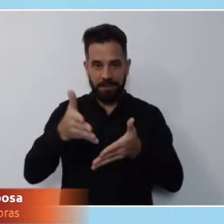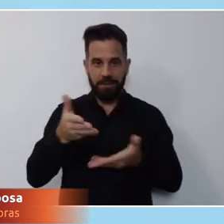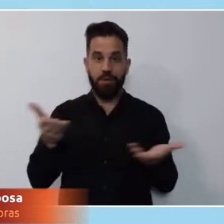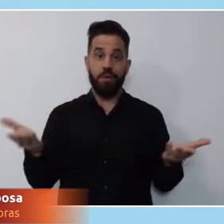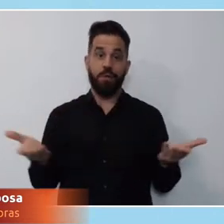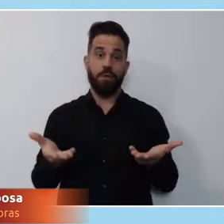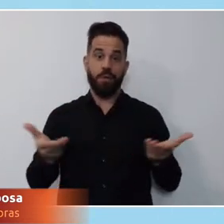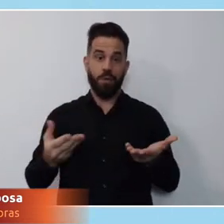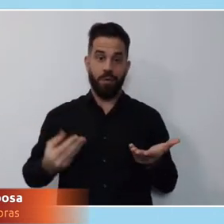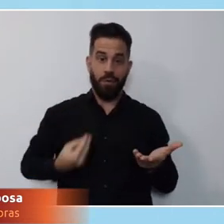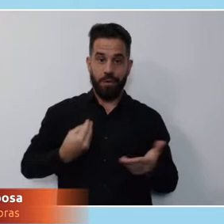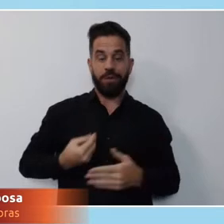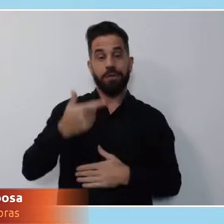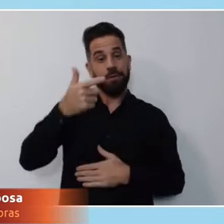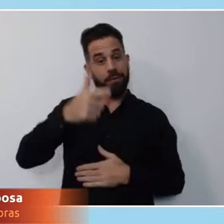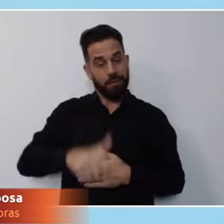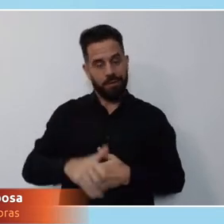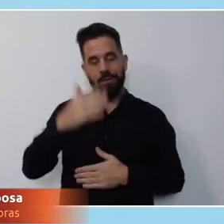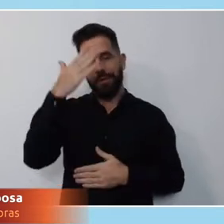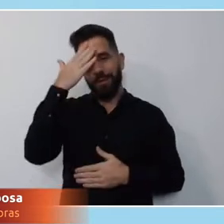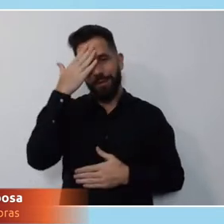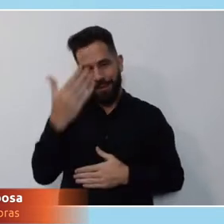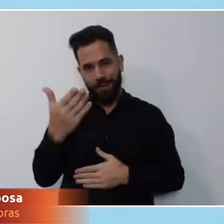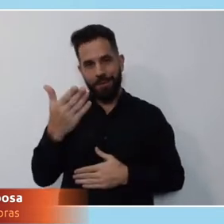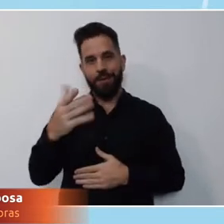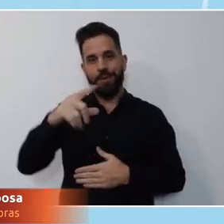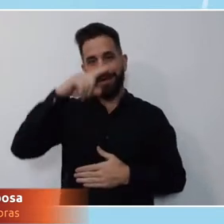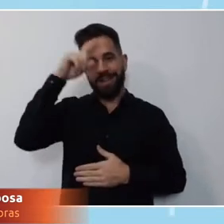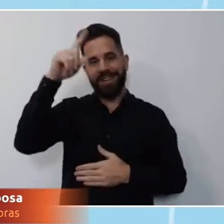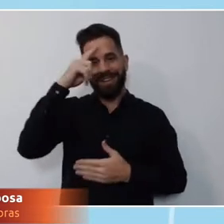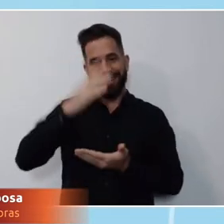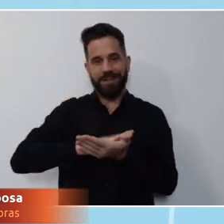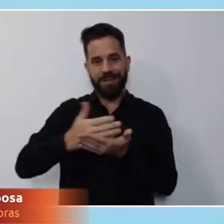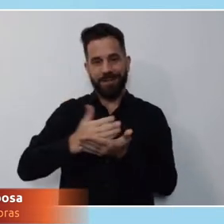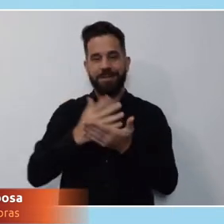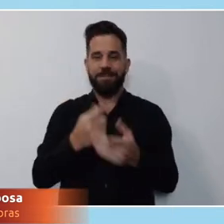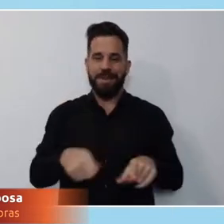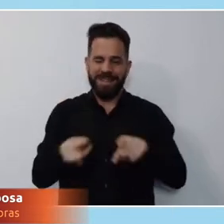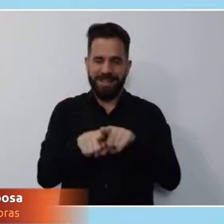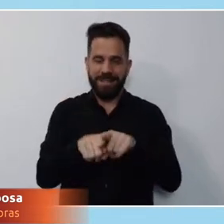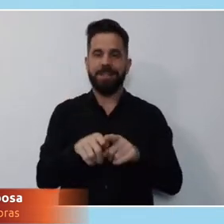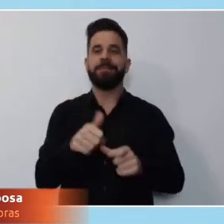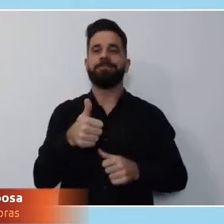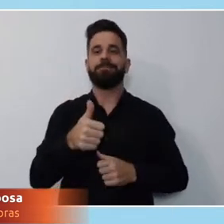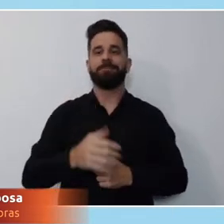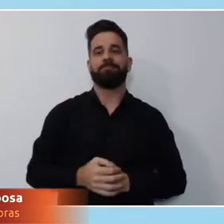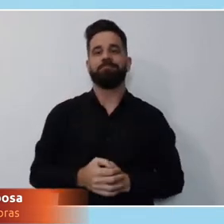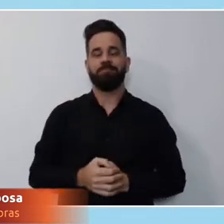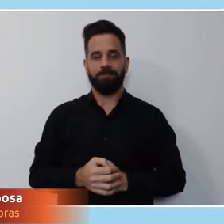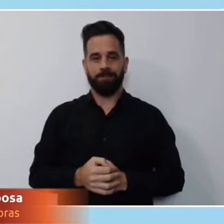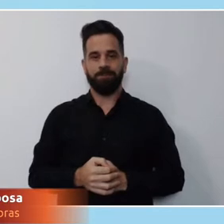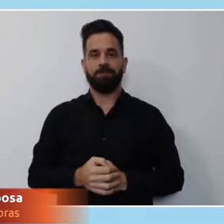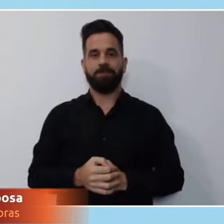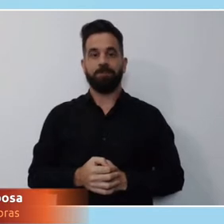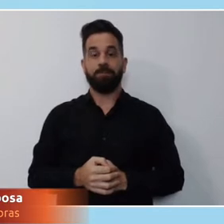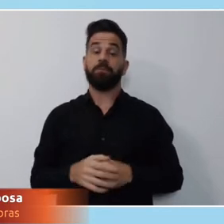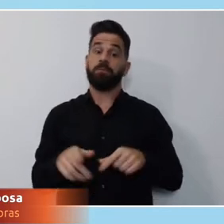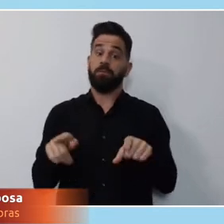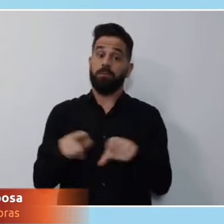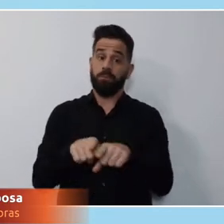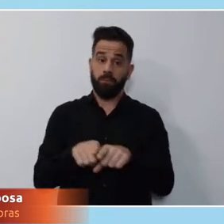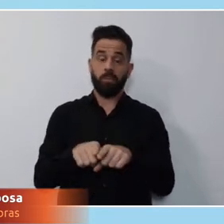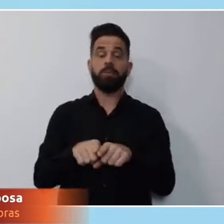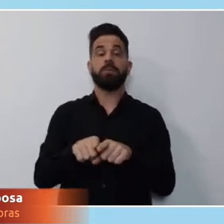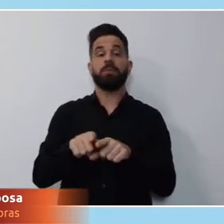hoje, mais uma vez. Muito obrigada, professor Diego, pela sua parceria de sempre. E para facilitar para a